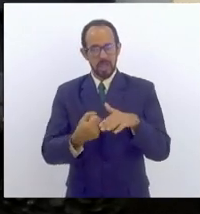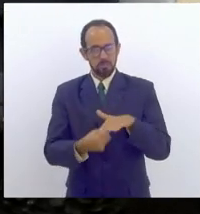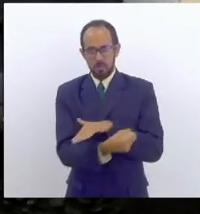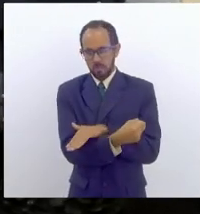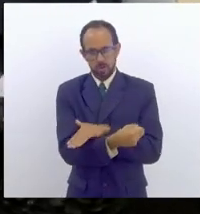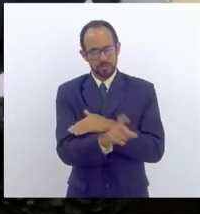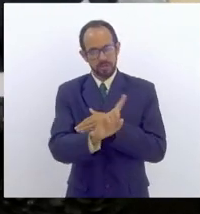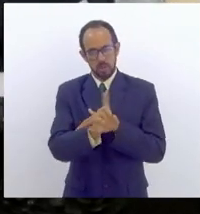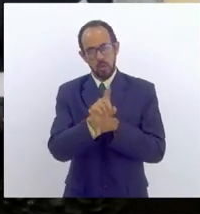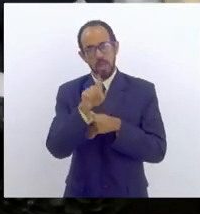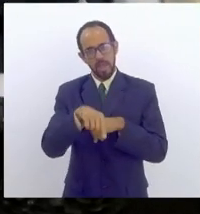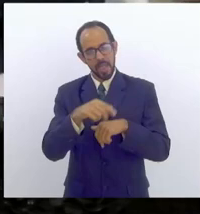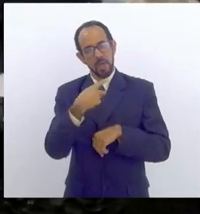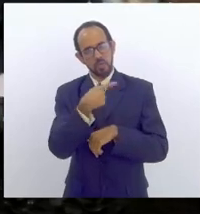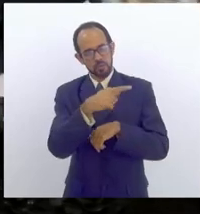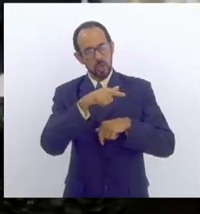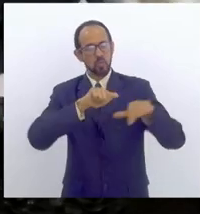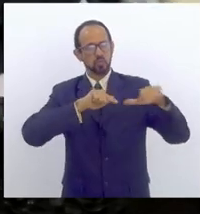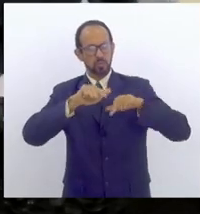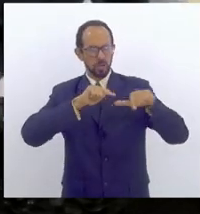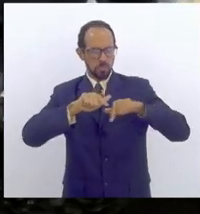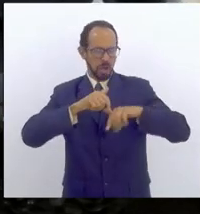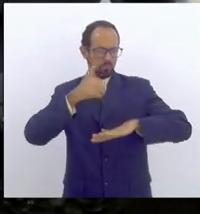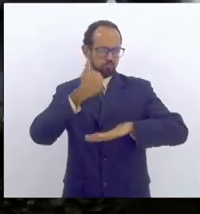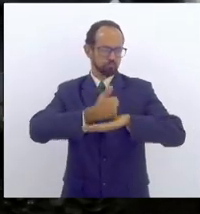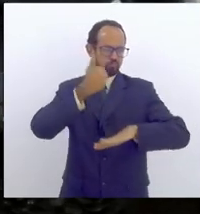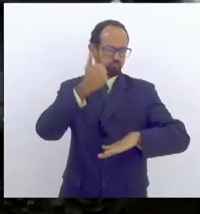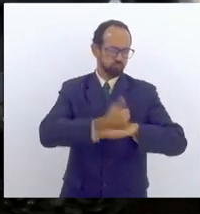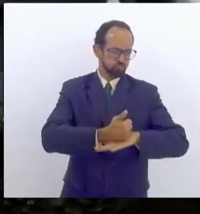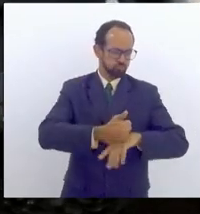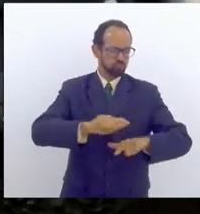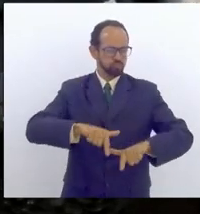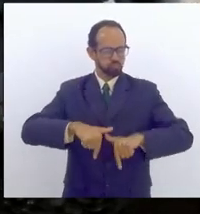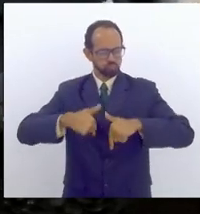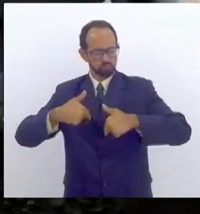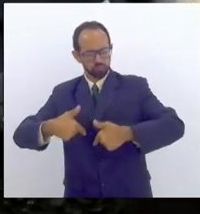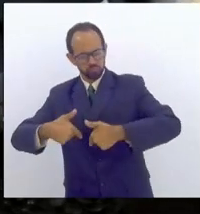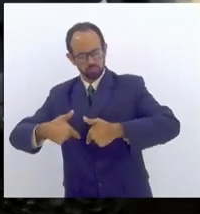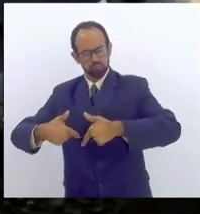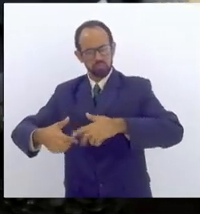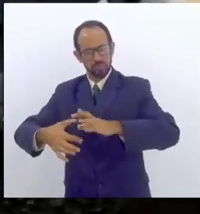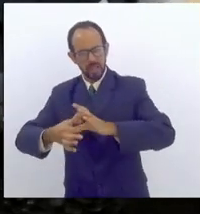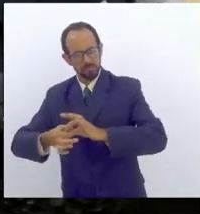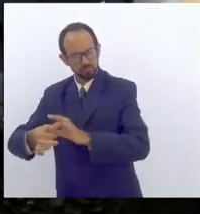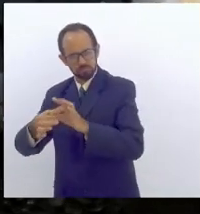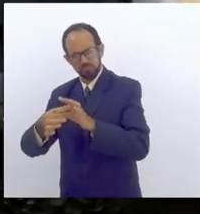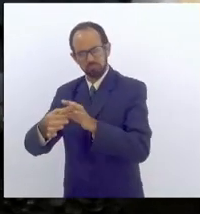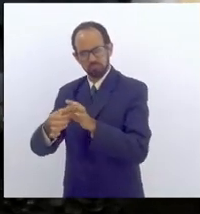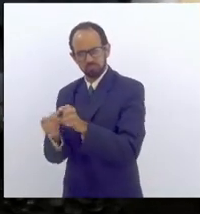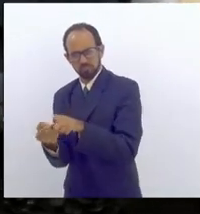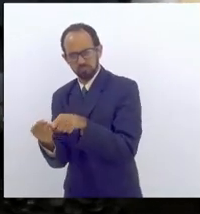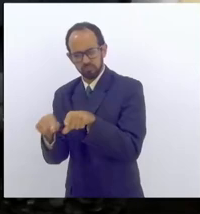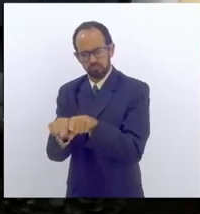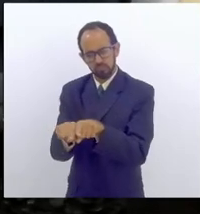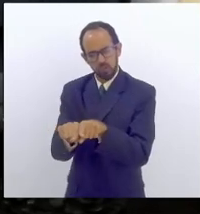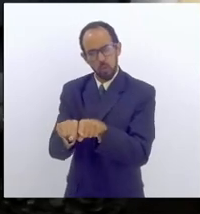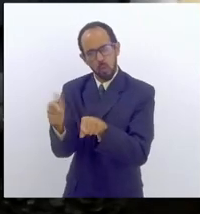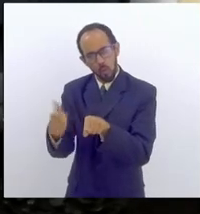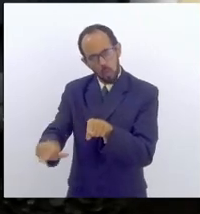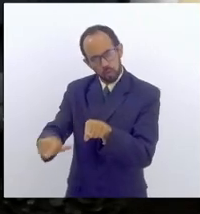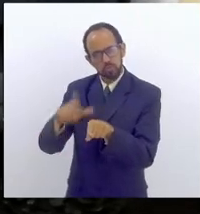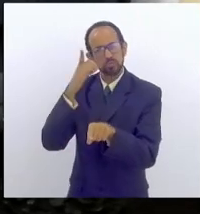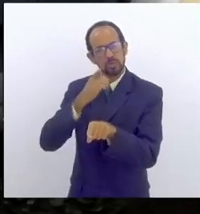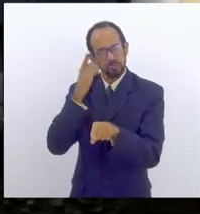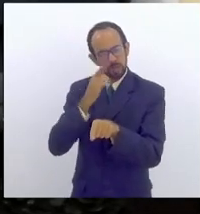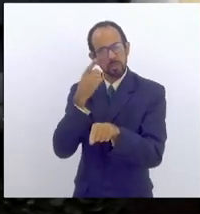né, e a sua participação no enfrentamento e nas alianças que eles fazem com outros deputados para conseguir